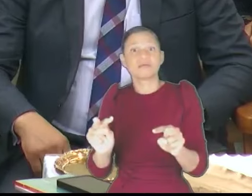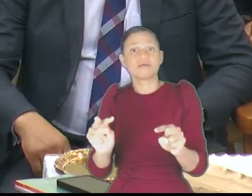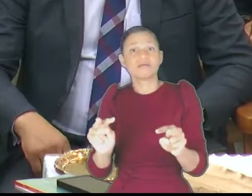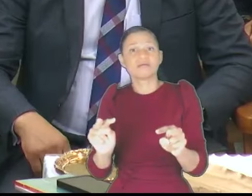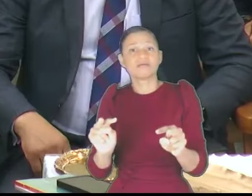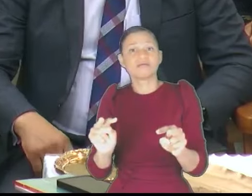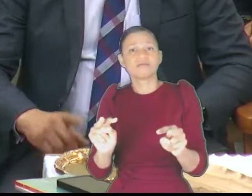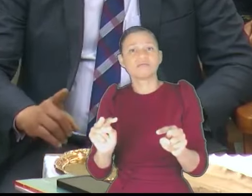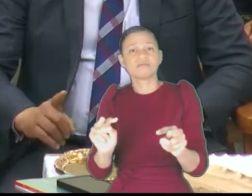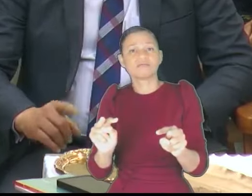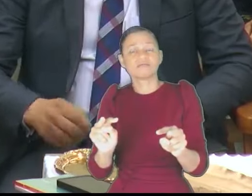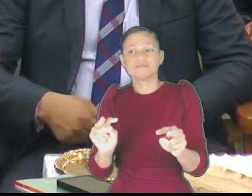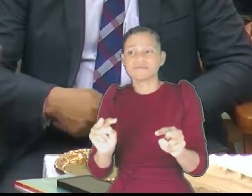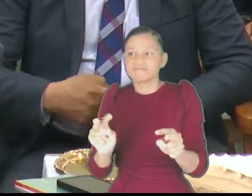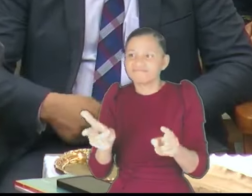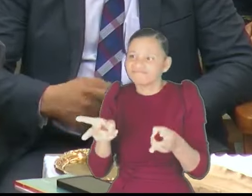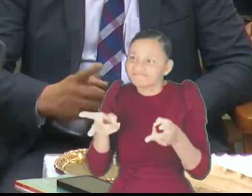e